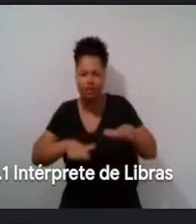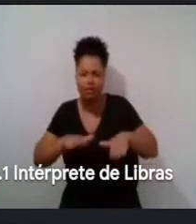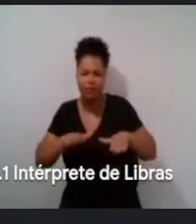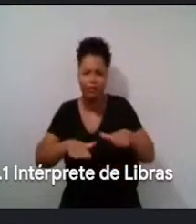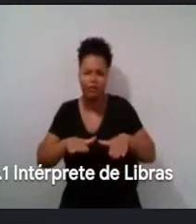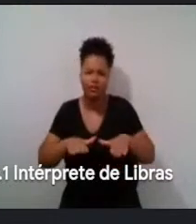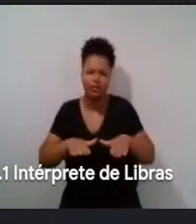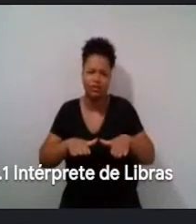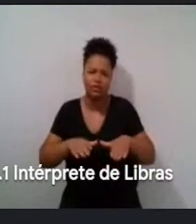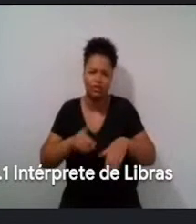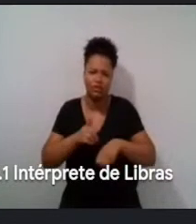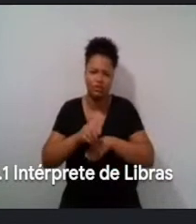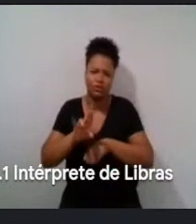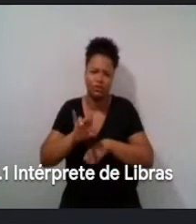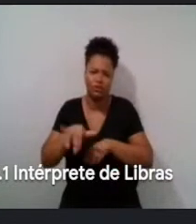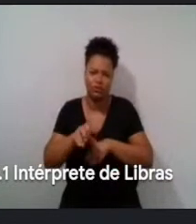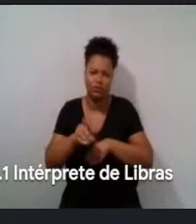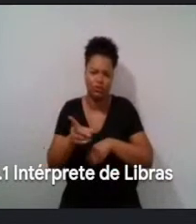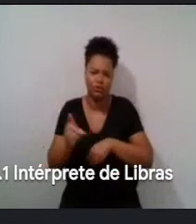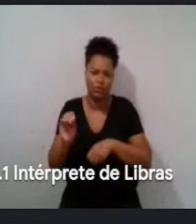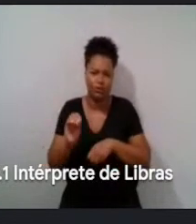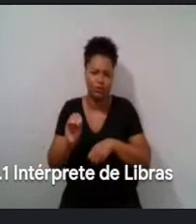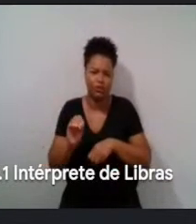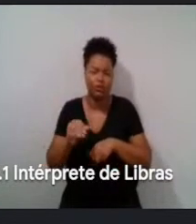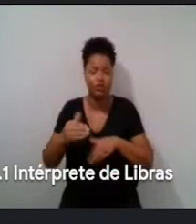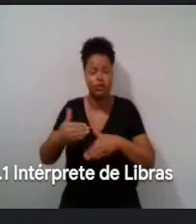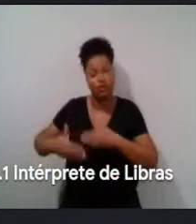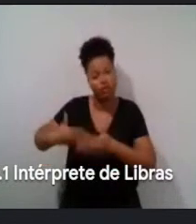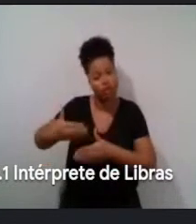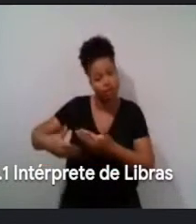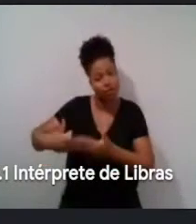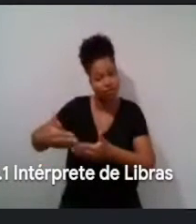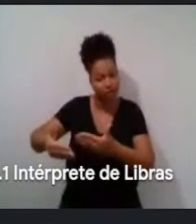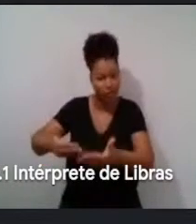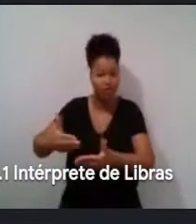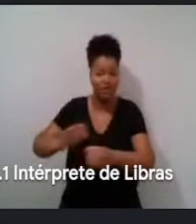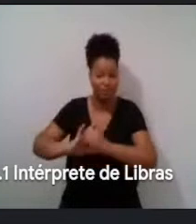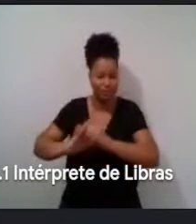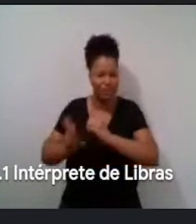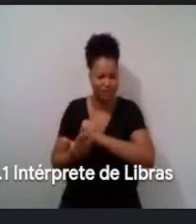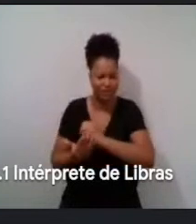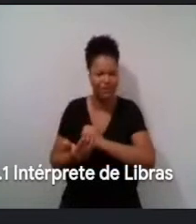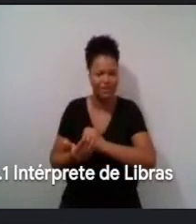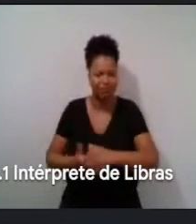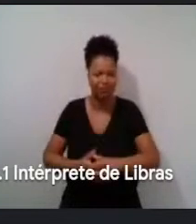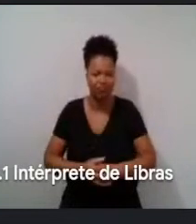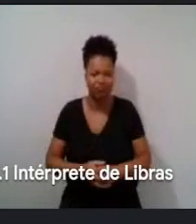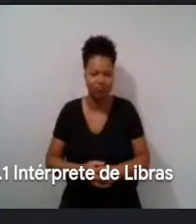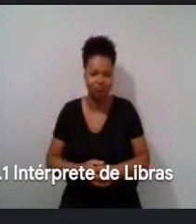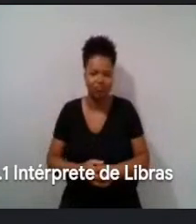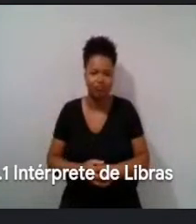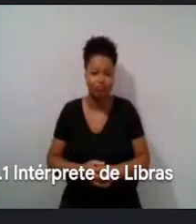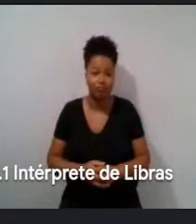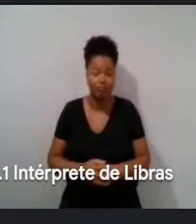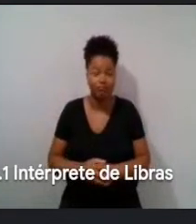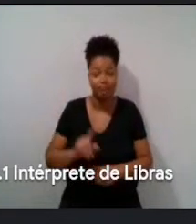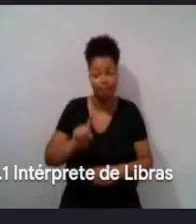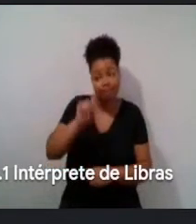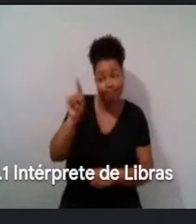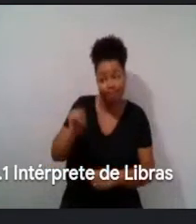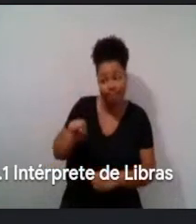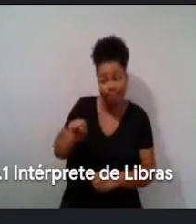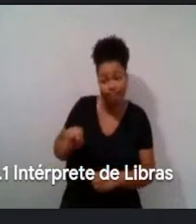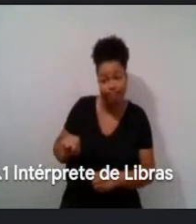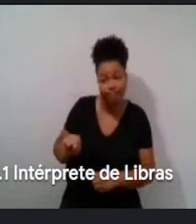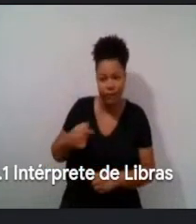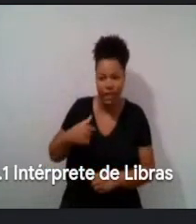João, do desenvolvimento dessa pandemia, né? Fica essa incógnita aí.